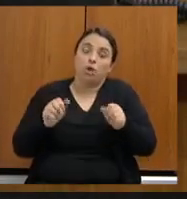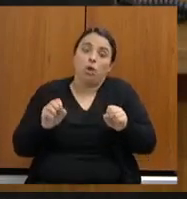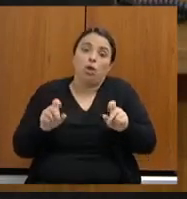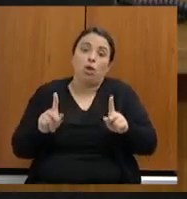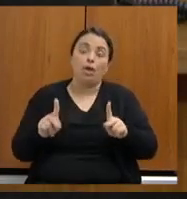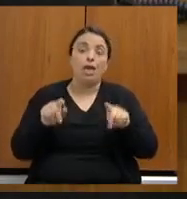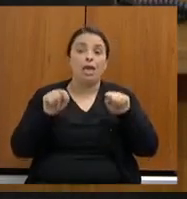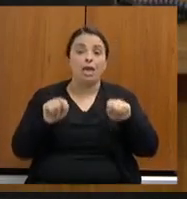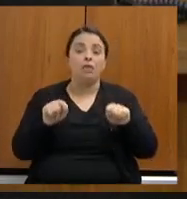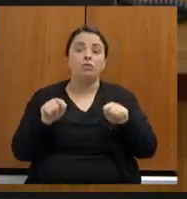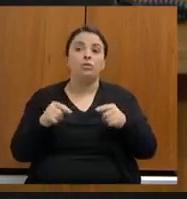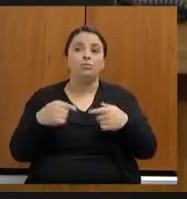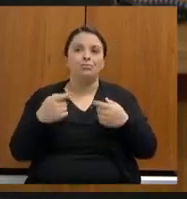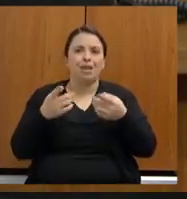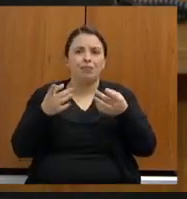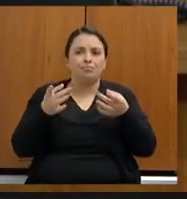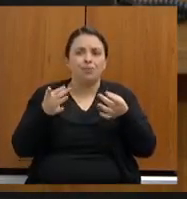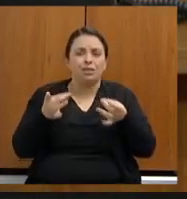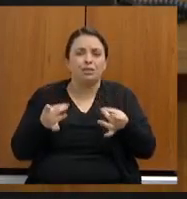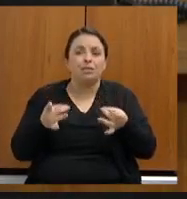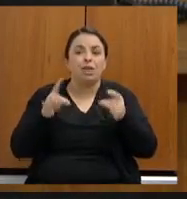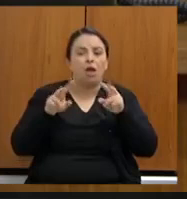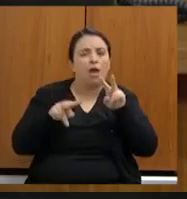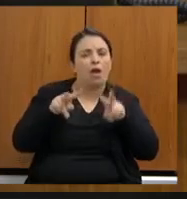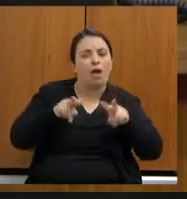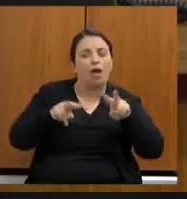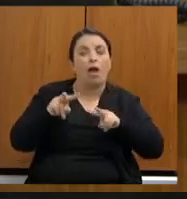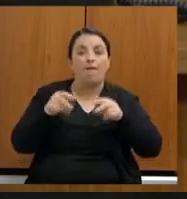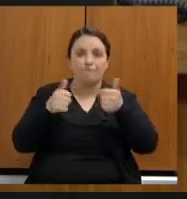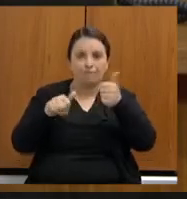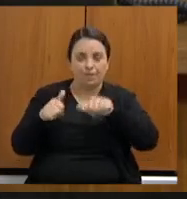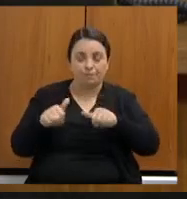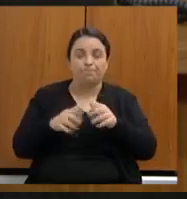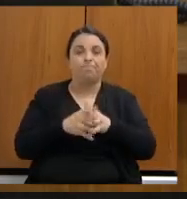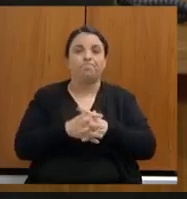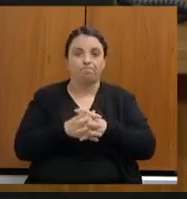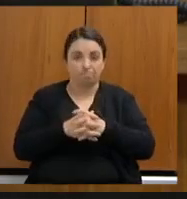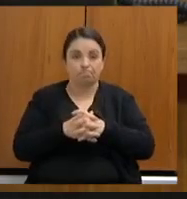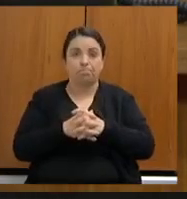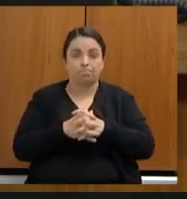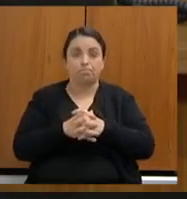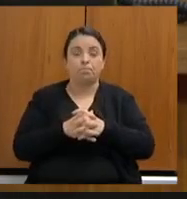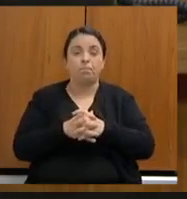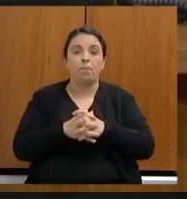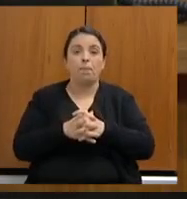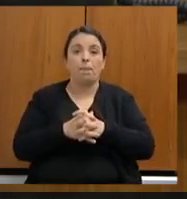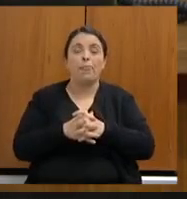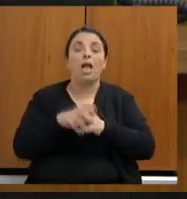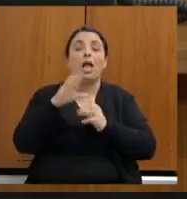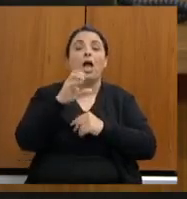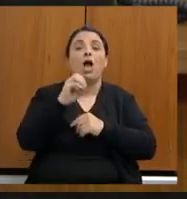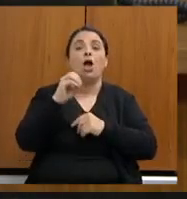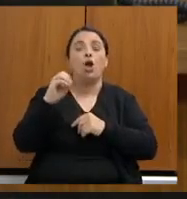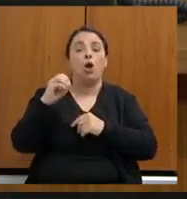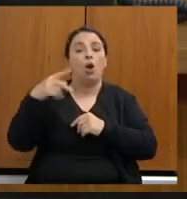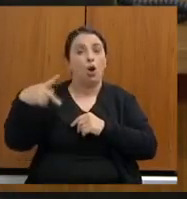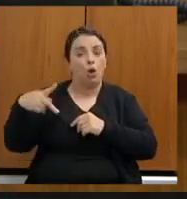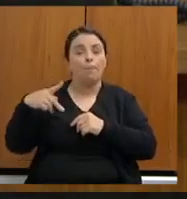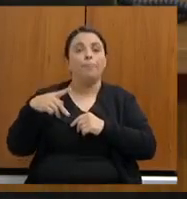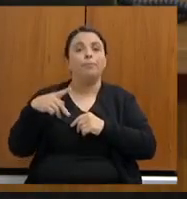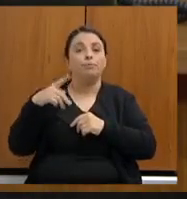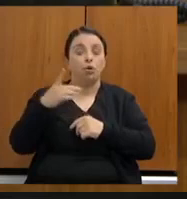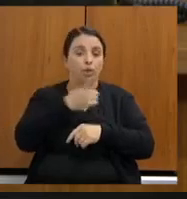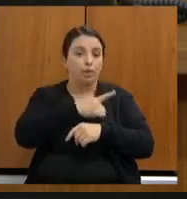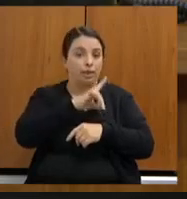gente tem tratado com o devido zelo relativamente a cop Detran feito decreto nós logo em